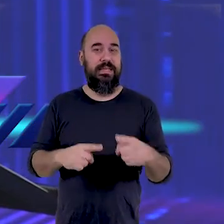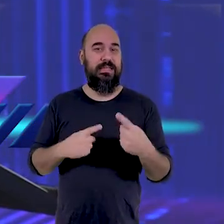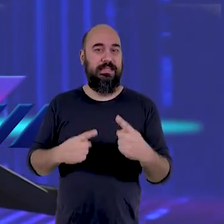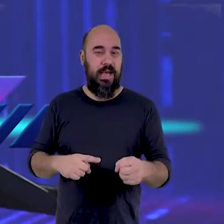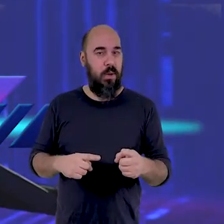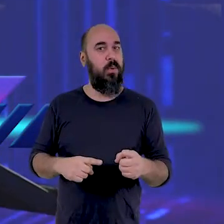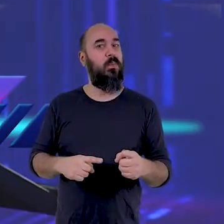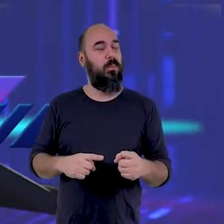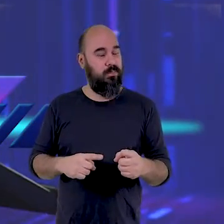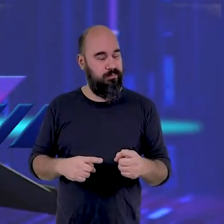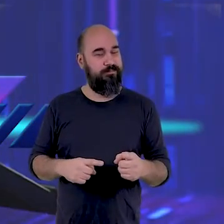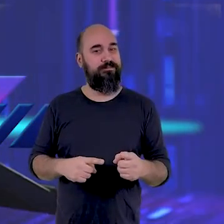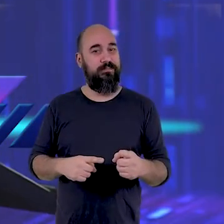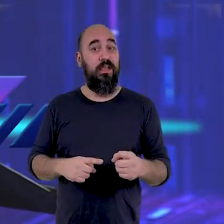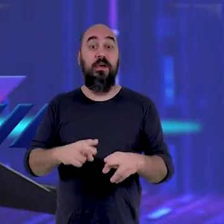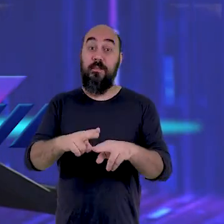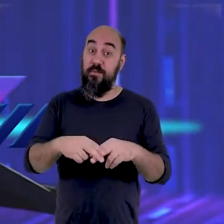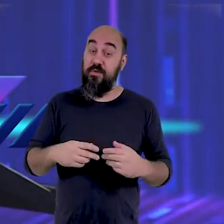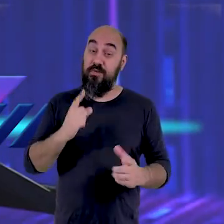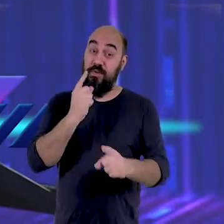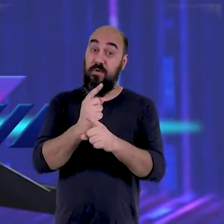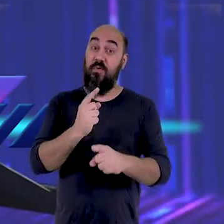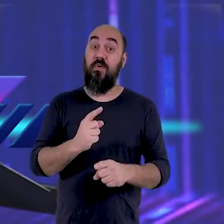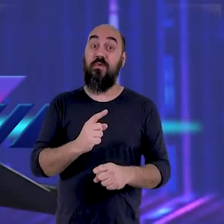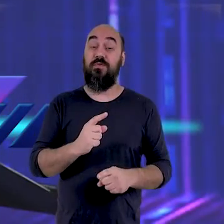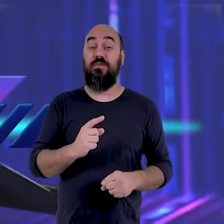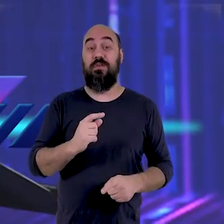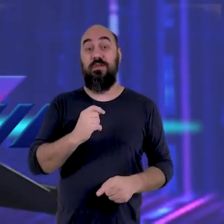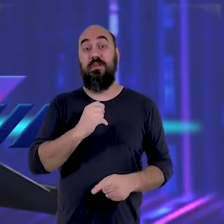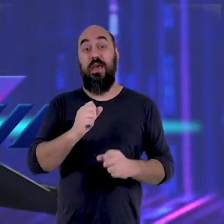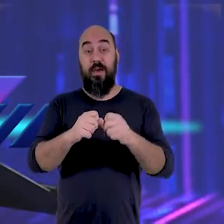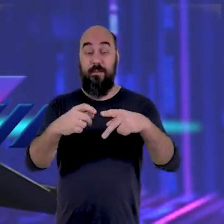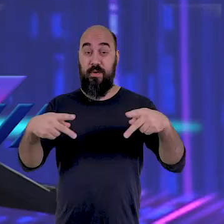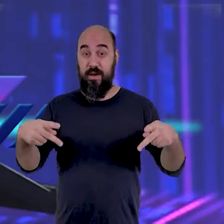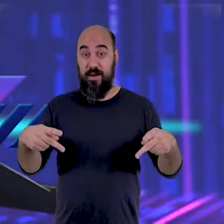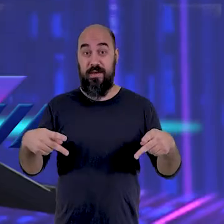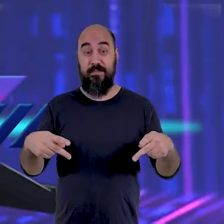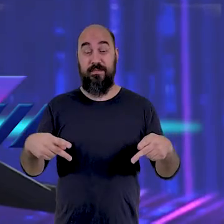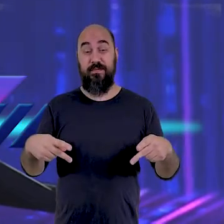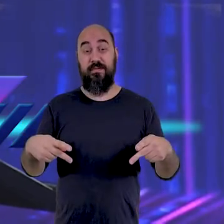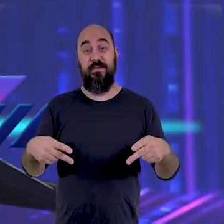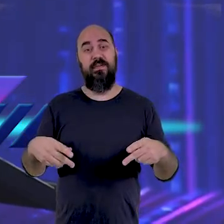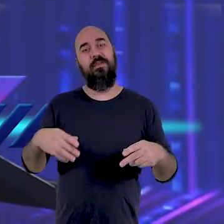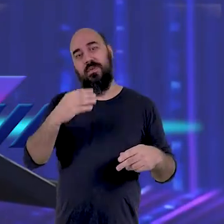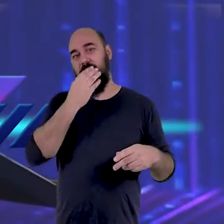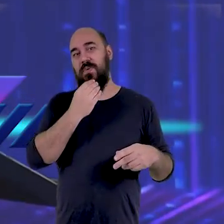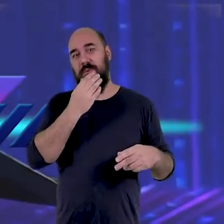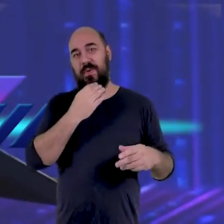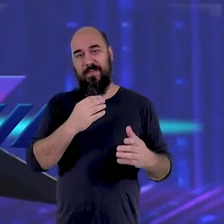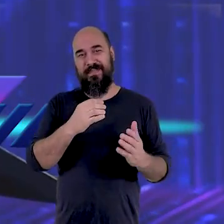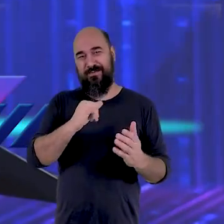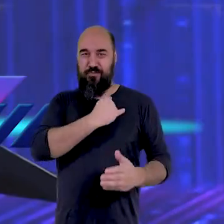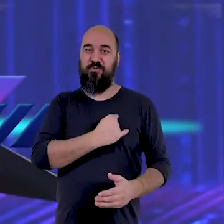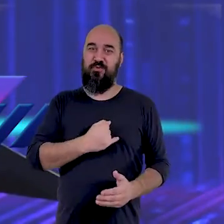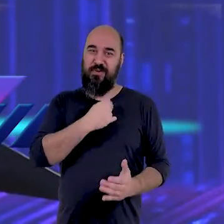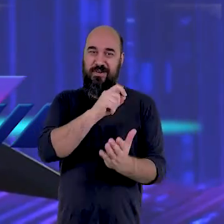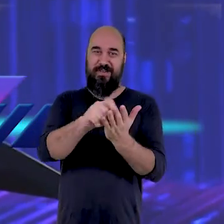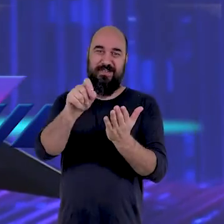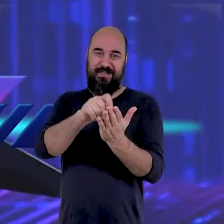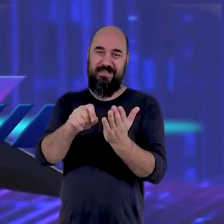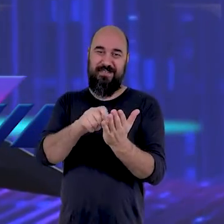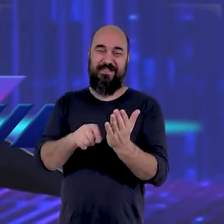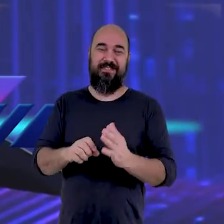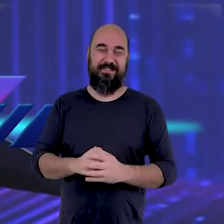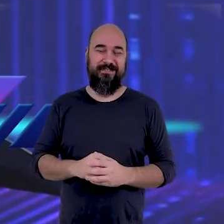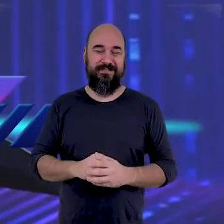é por isso que nós encontramos no Evangelho, ou melhor, no livro do Apocalipse, que foi escrito pelo mesmo autor do Evangelho de